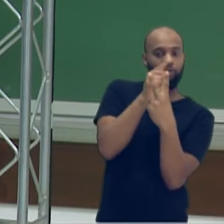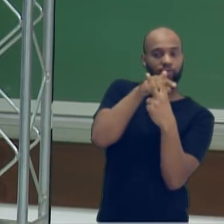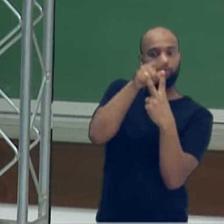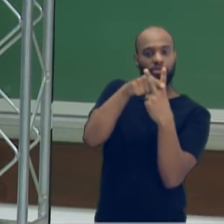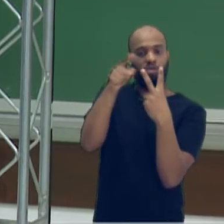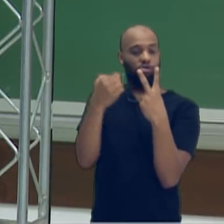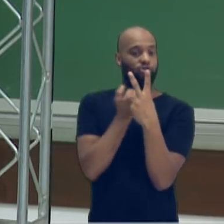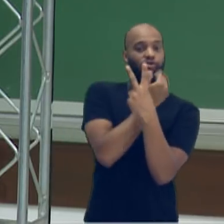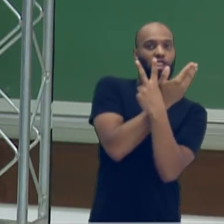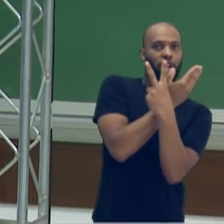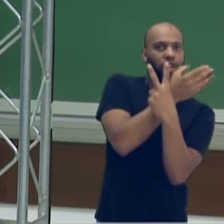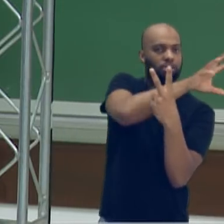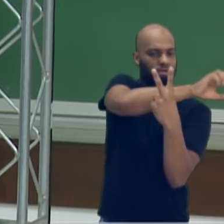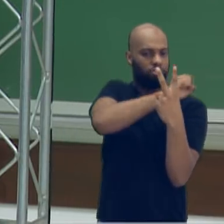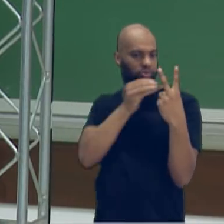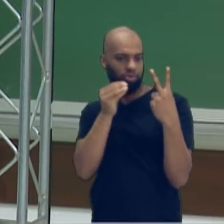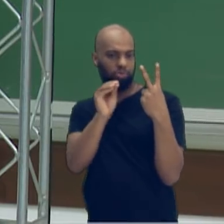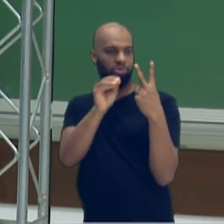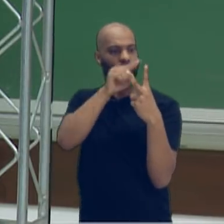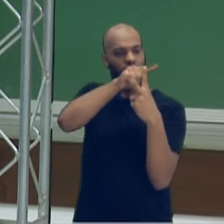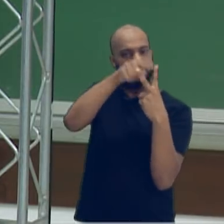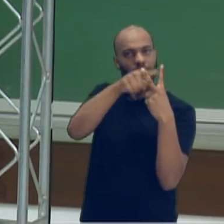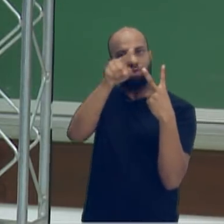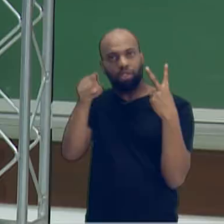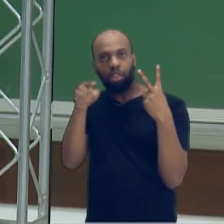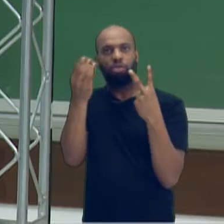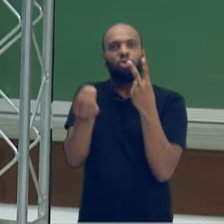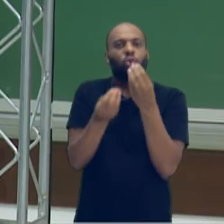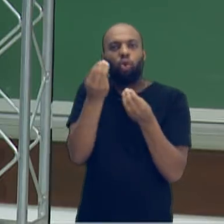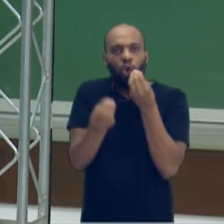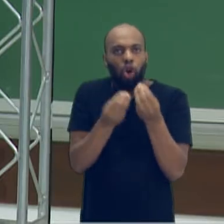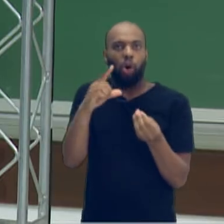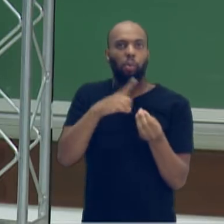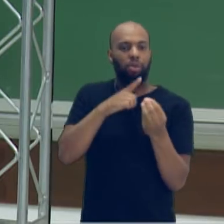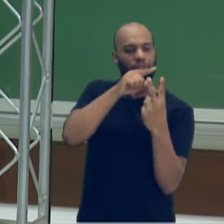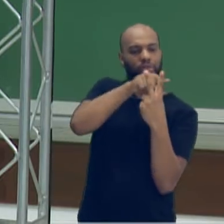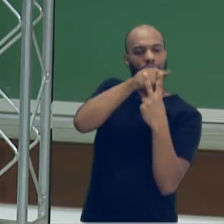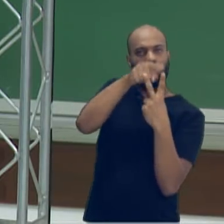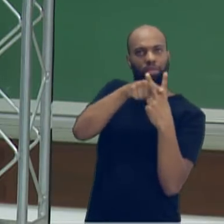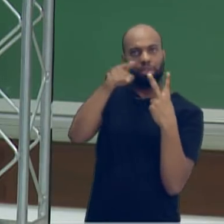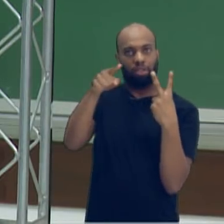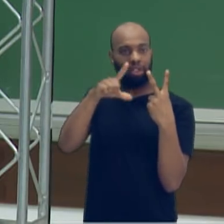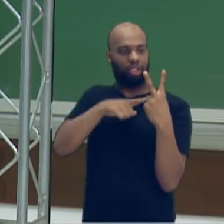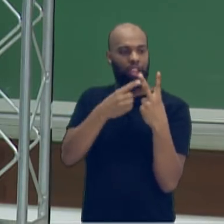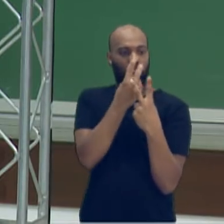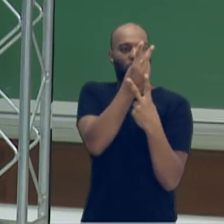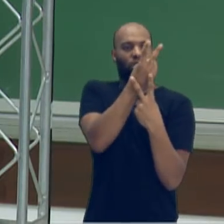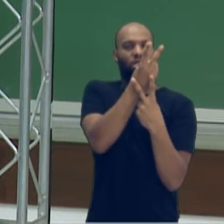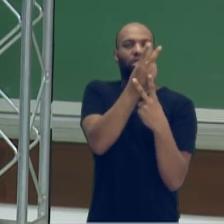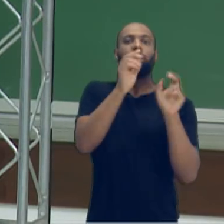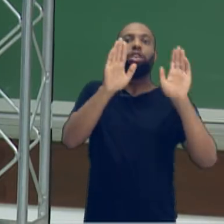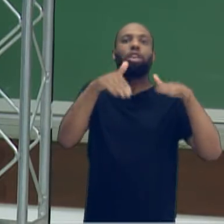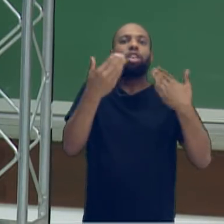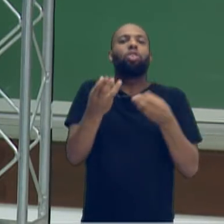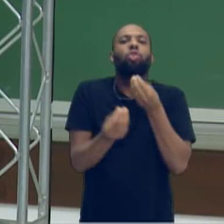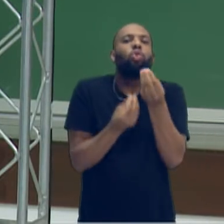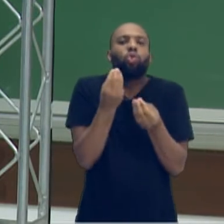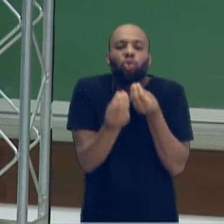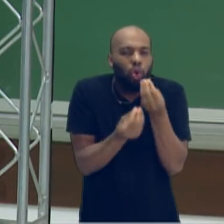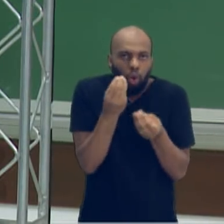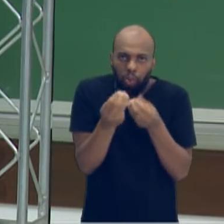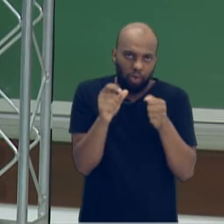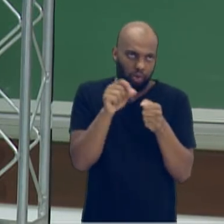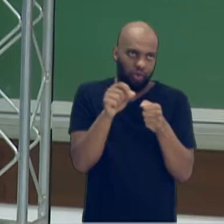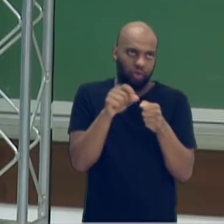fora do radical, dentro do radical. Como eu tinha aqui uma raiz quadrada, essa inserção ela